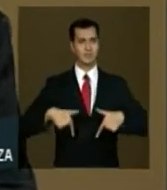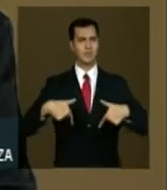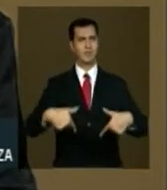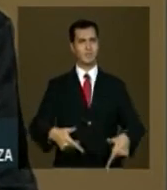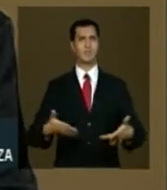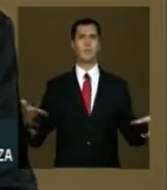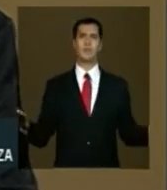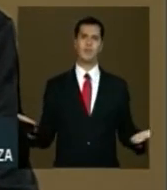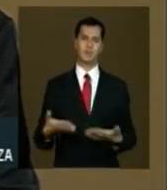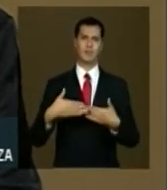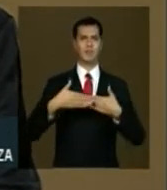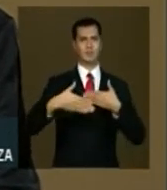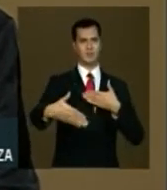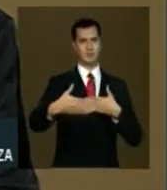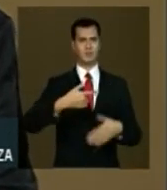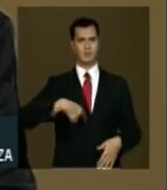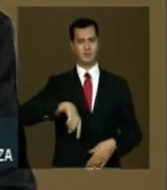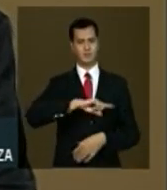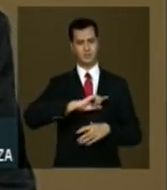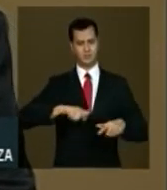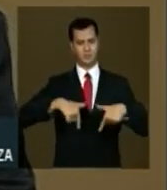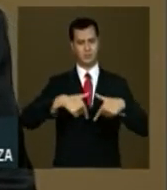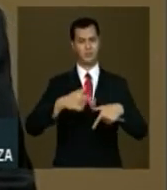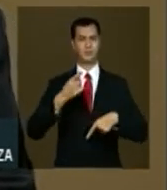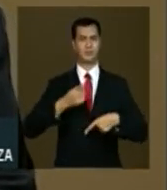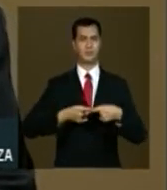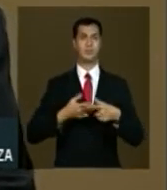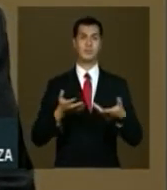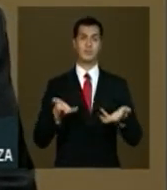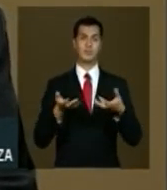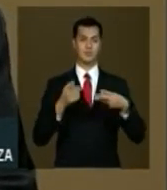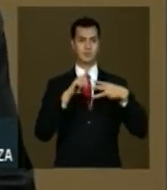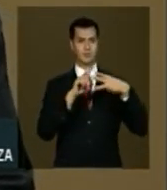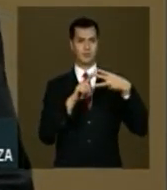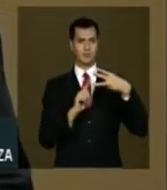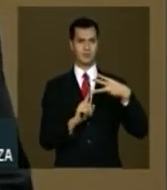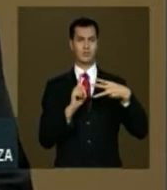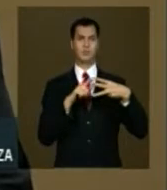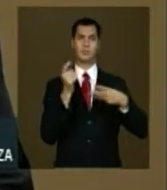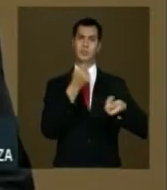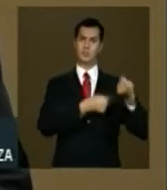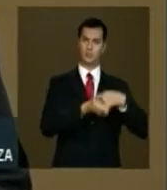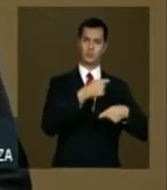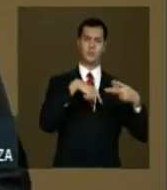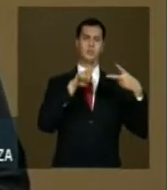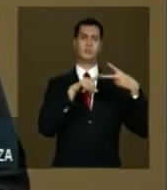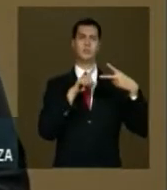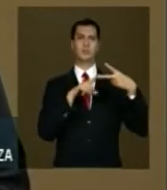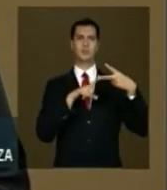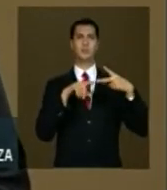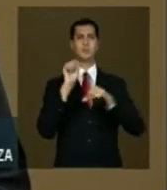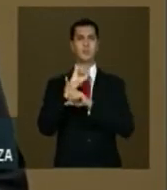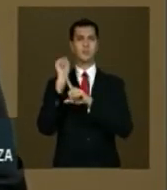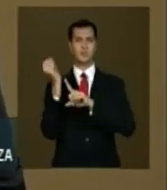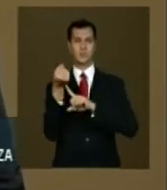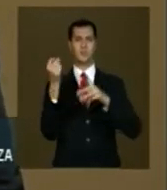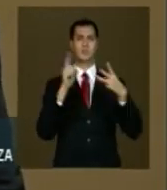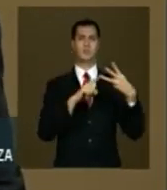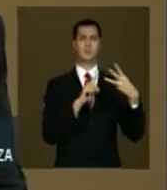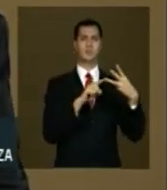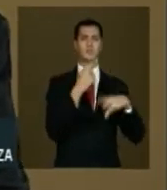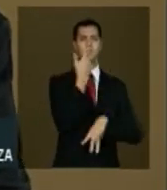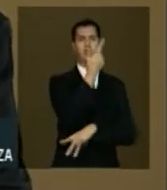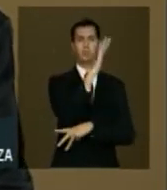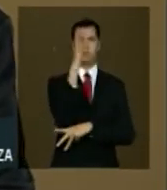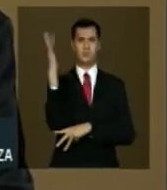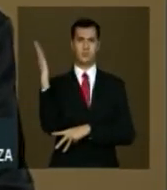enfrenta no próximo período que é de fato casar as três agendas a agenda Econômica a agenda social e a agenda